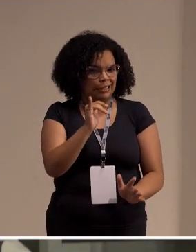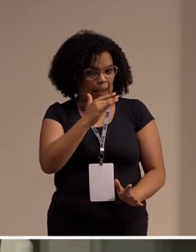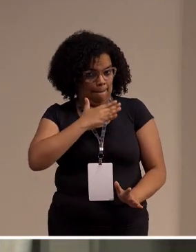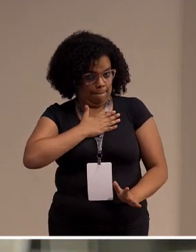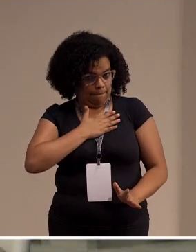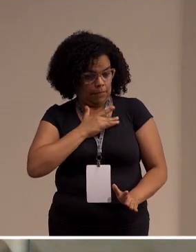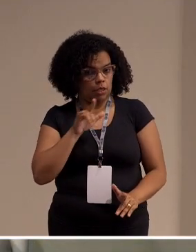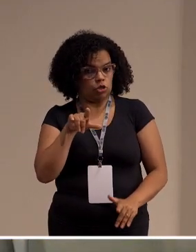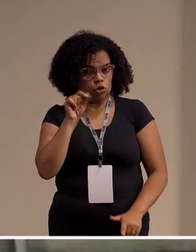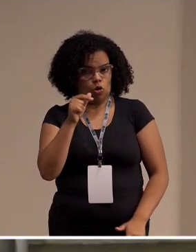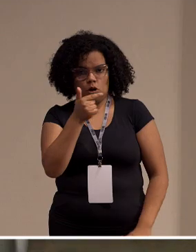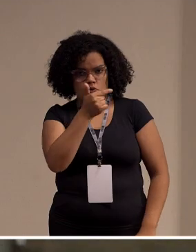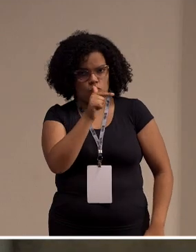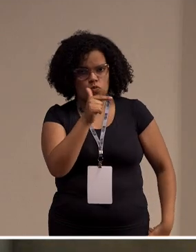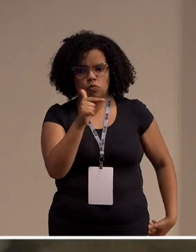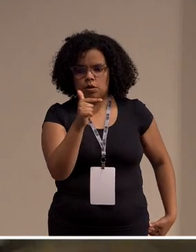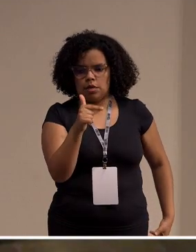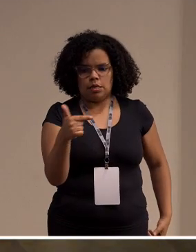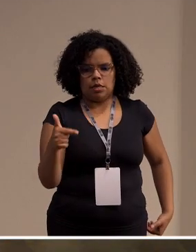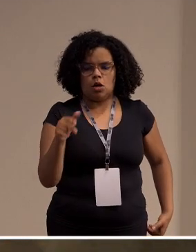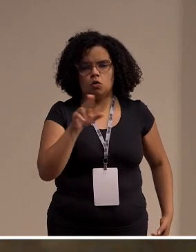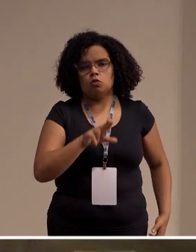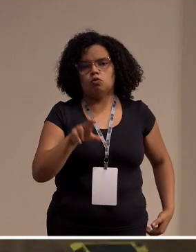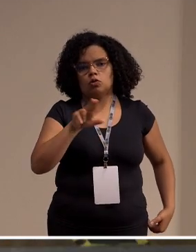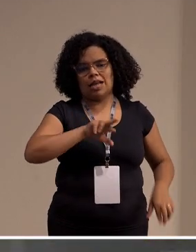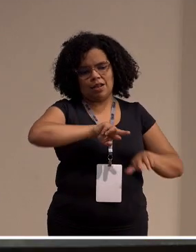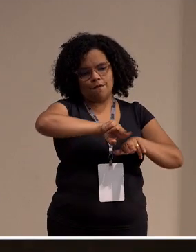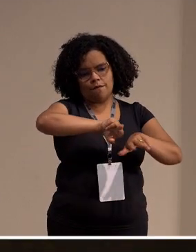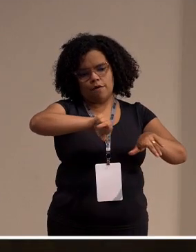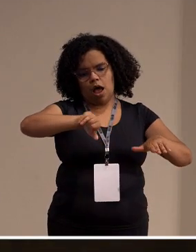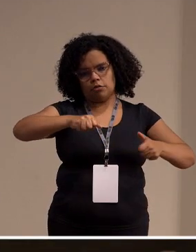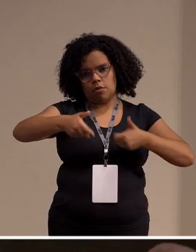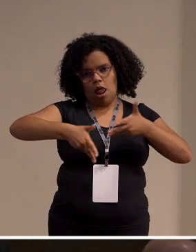I decided to respect their wishes.